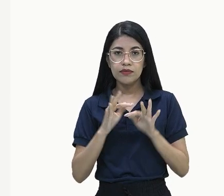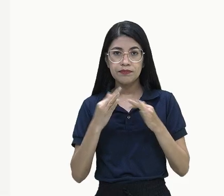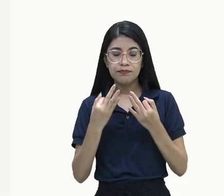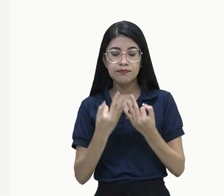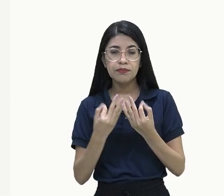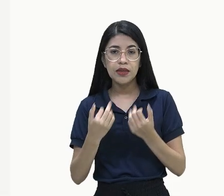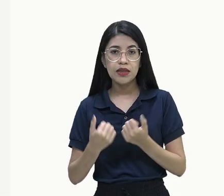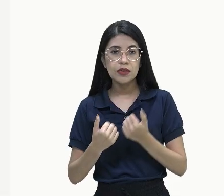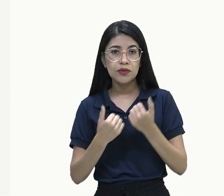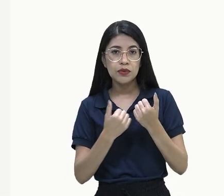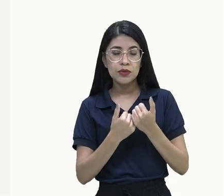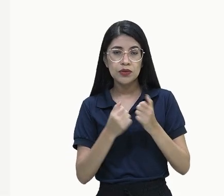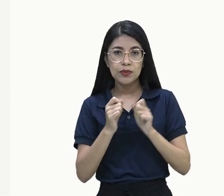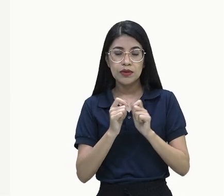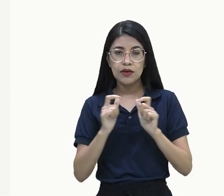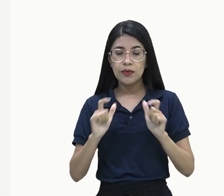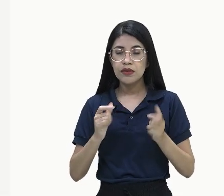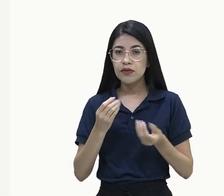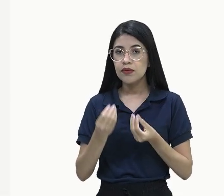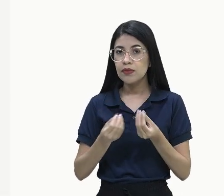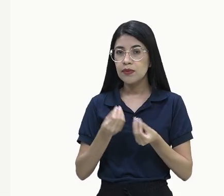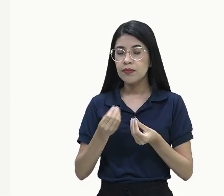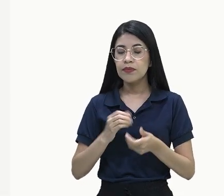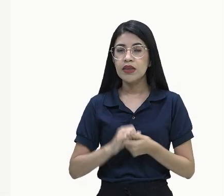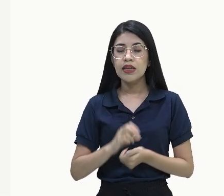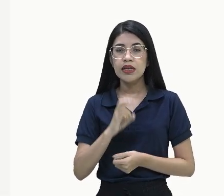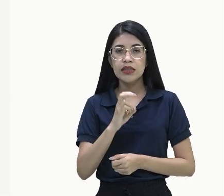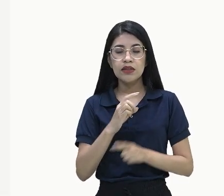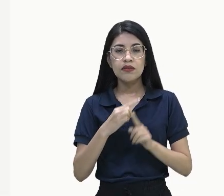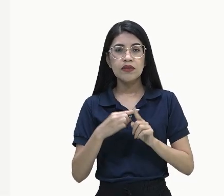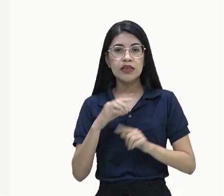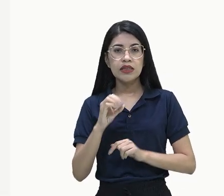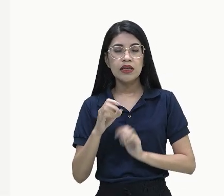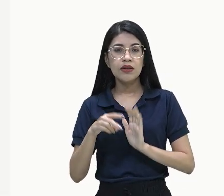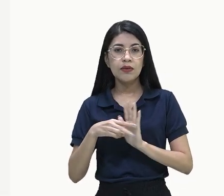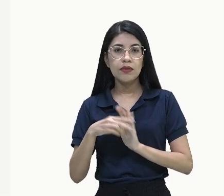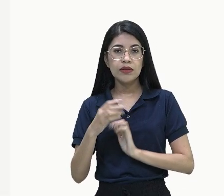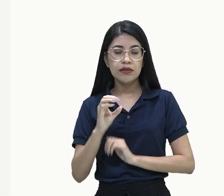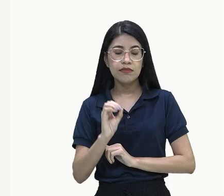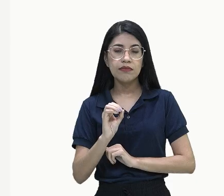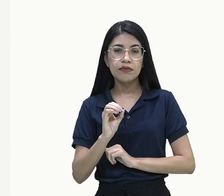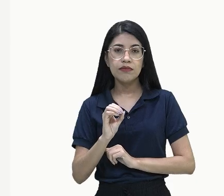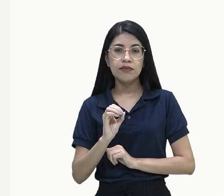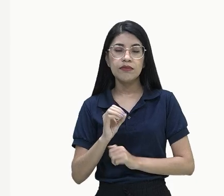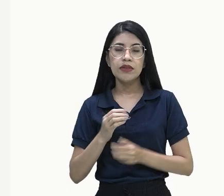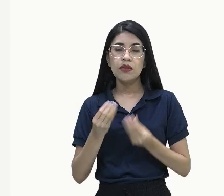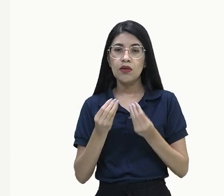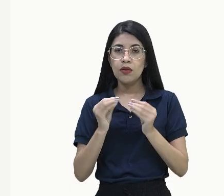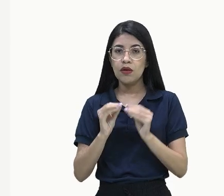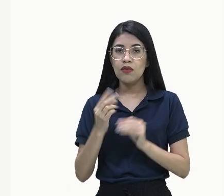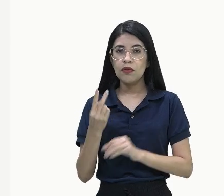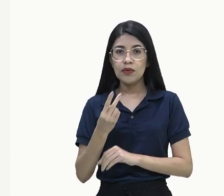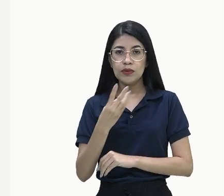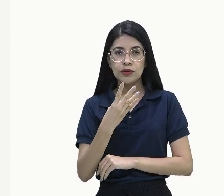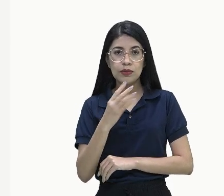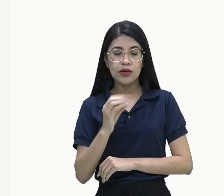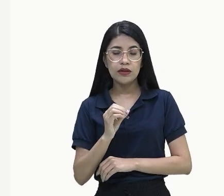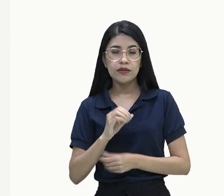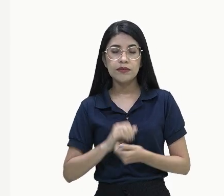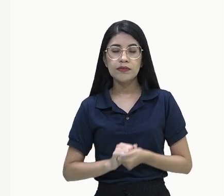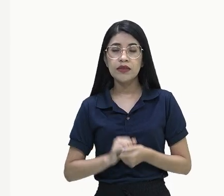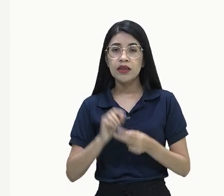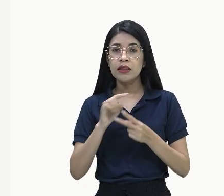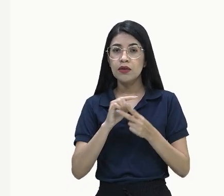substituindo na nossa equação, 5 vezes 0 é 0, então ficou 40. Então, o que a gente pode dizer? Que o nosso par